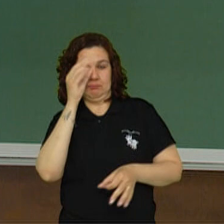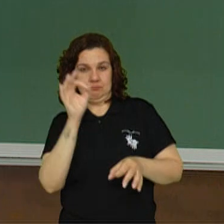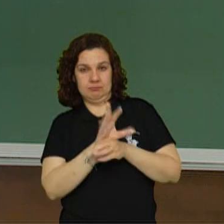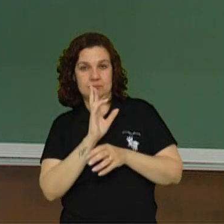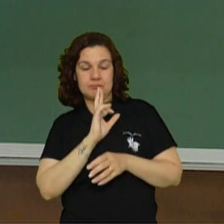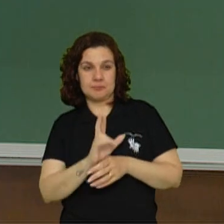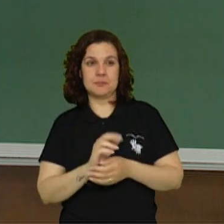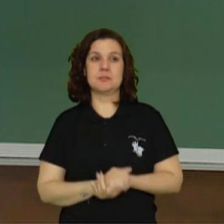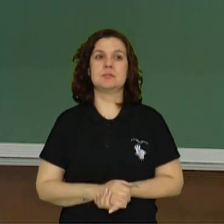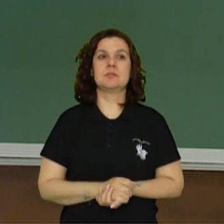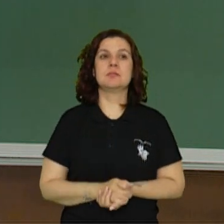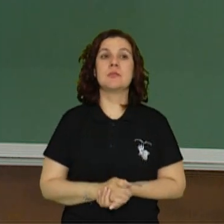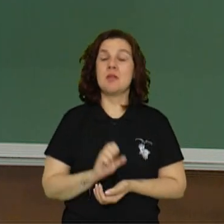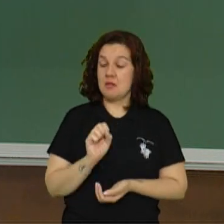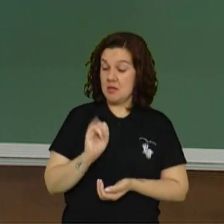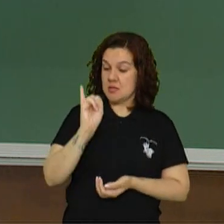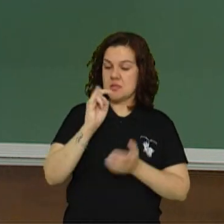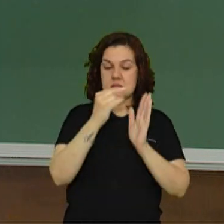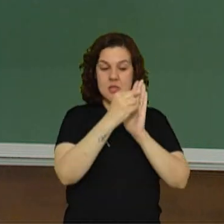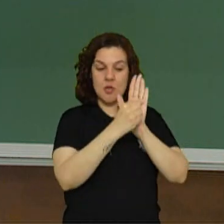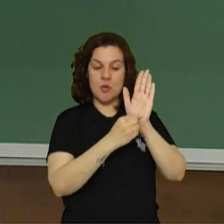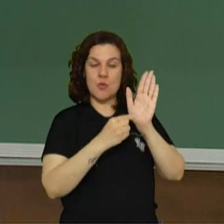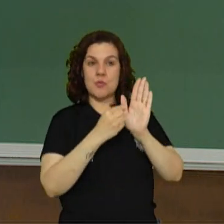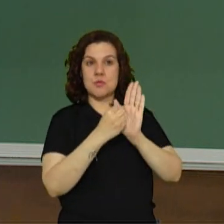resolverem aí, tá bom? Se um círculo